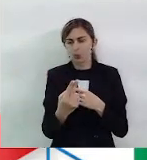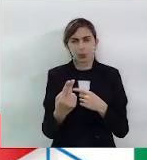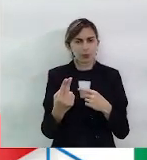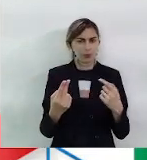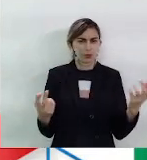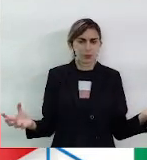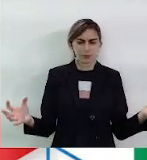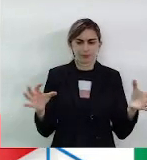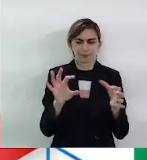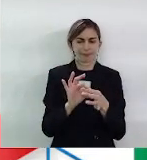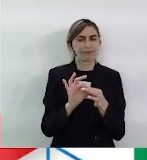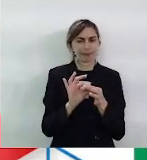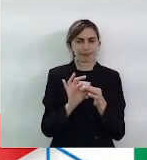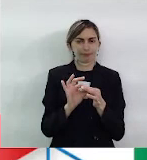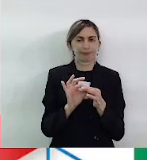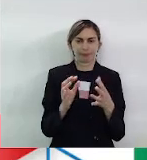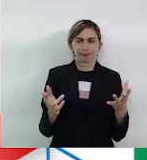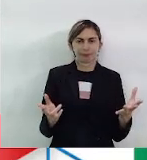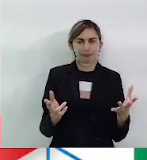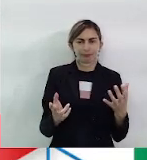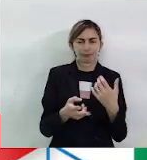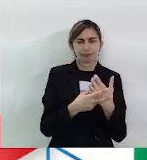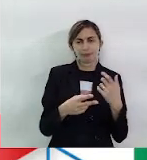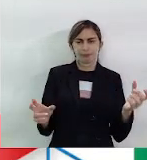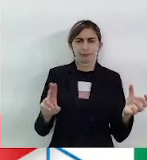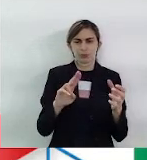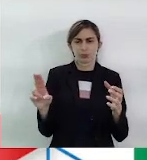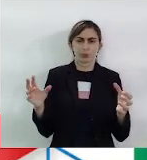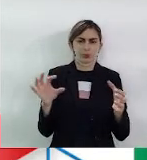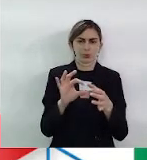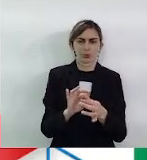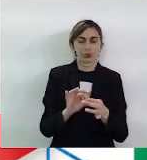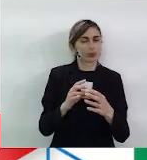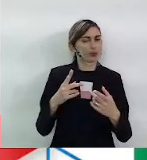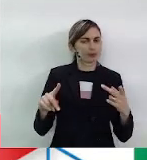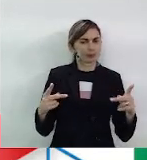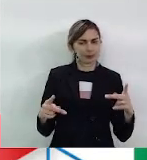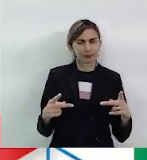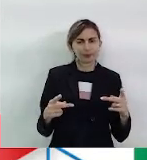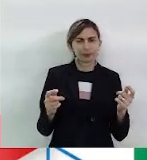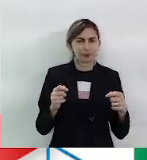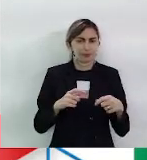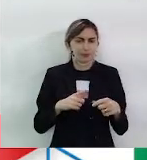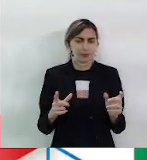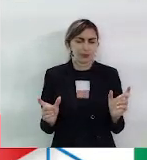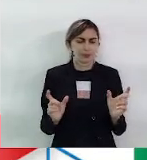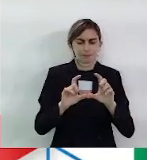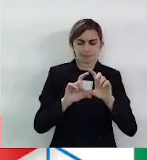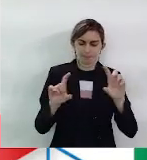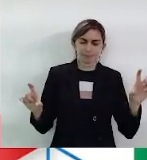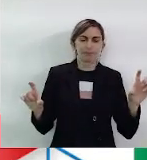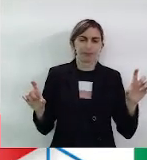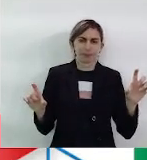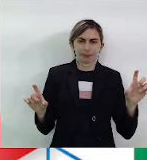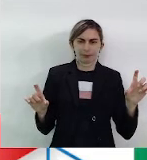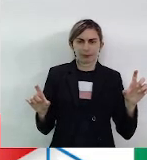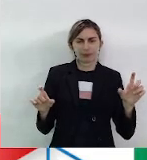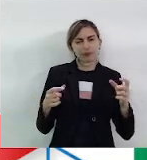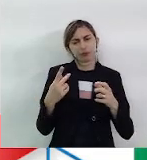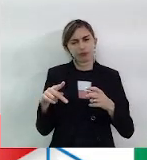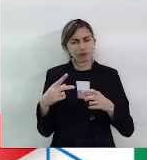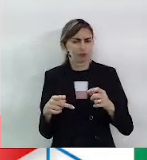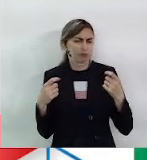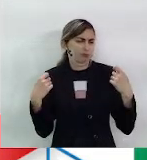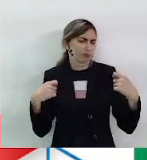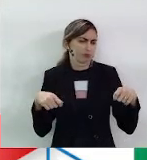seus complementos, no caso da regência nominal. Dessa maneira, haverá os termos regentes, aqueles